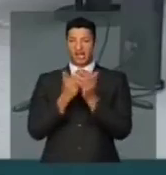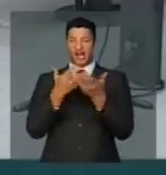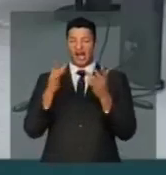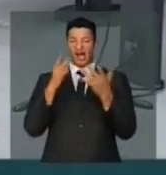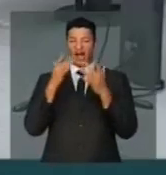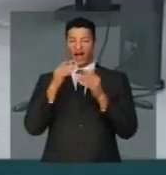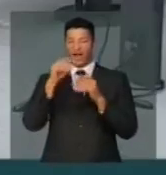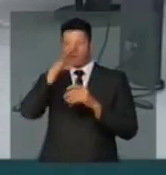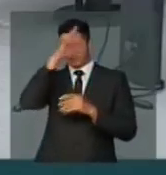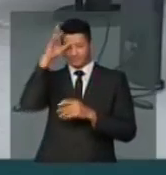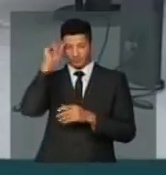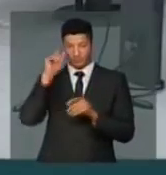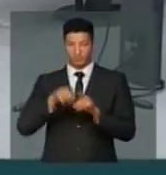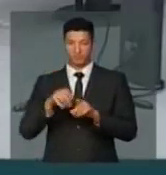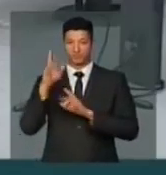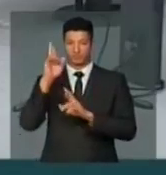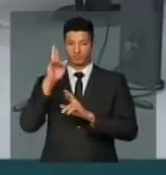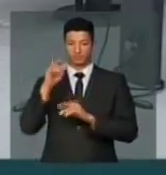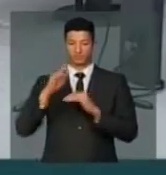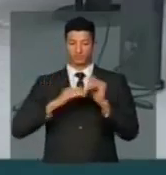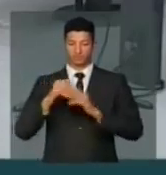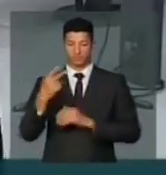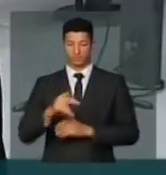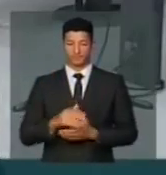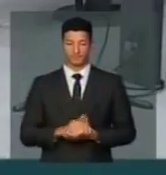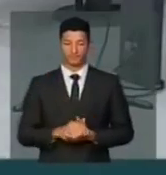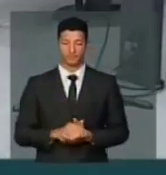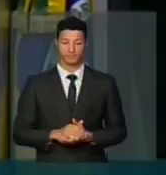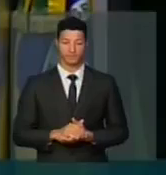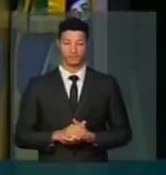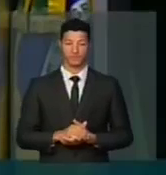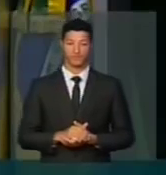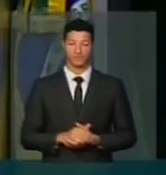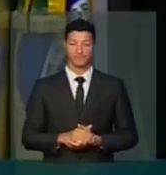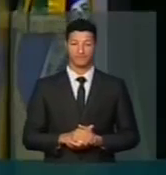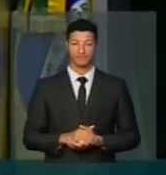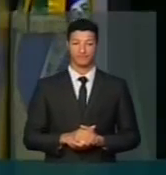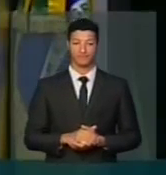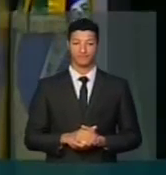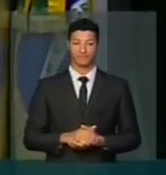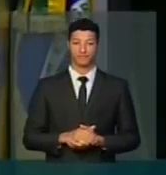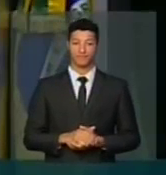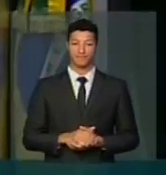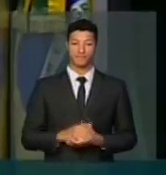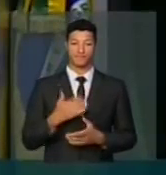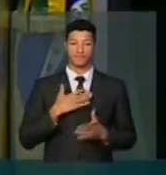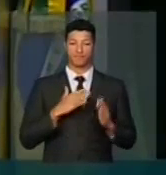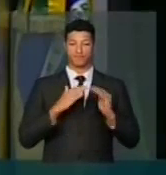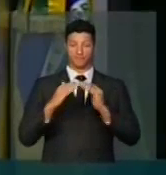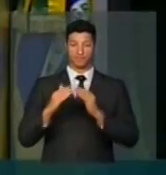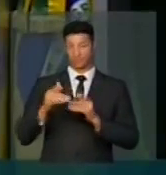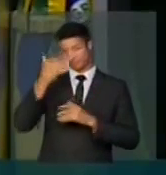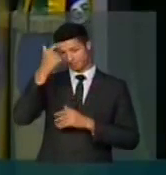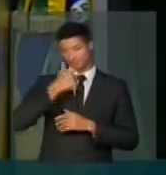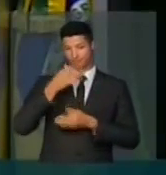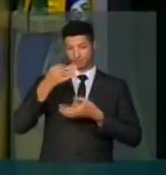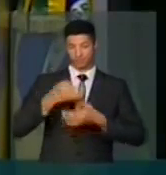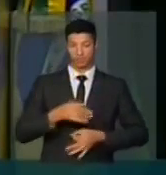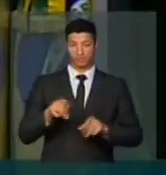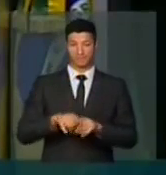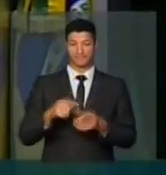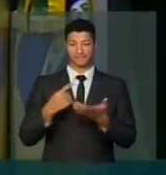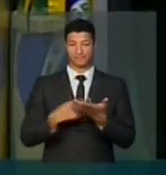saudar o povo do Amazonas por ter um representante de seu quilate. Obrigado. Obrigado, deputado Rocha. Vossa Excelência que é um grande representante do Estado do Acre, meu vizinho, figura muito correta,